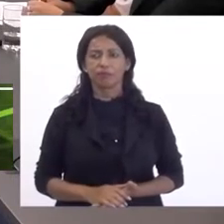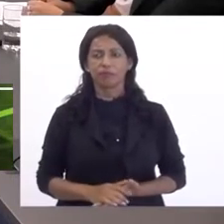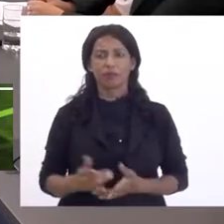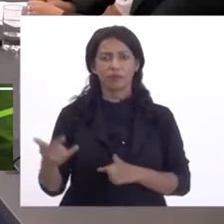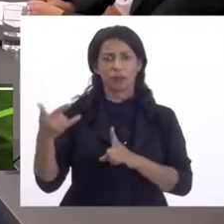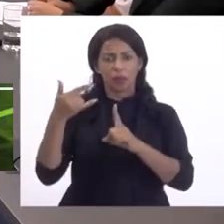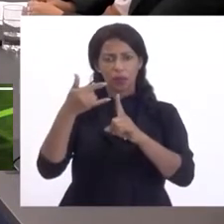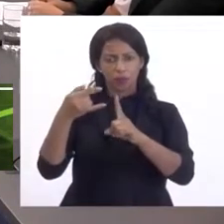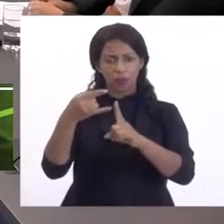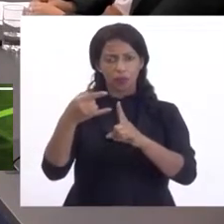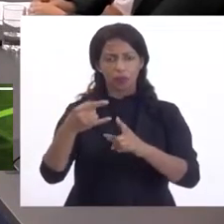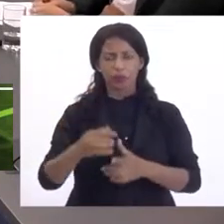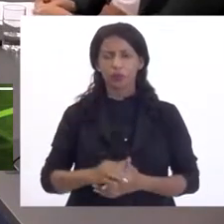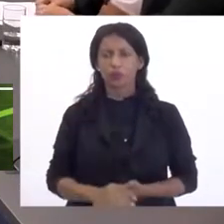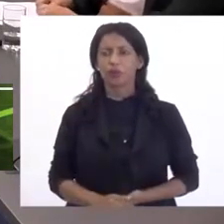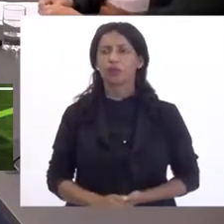online,